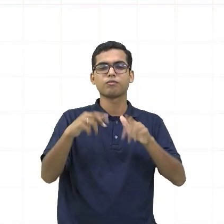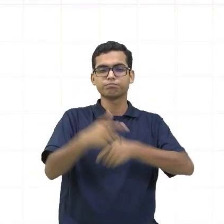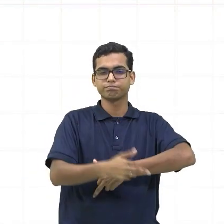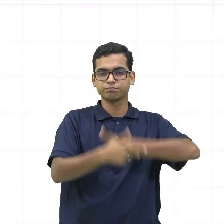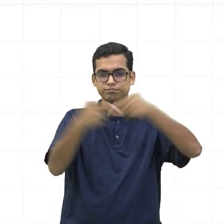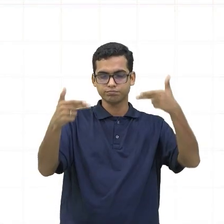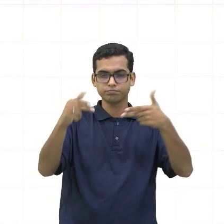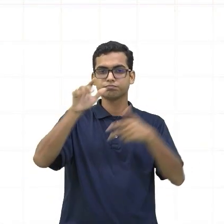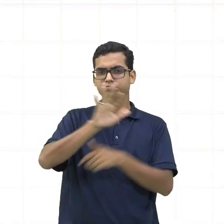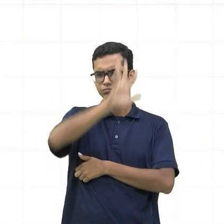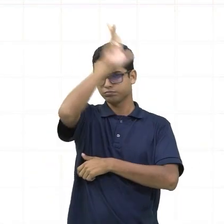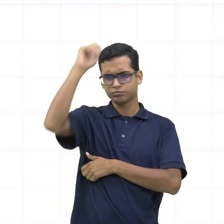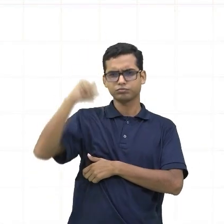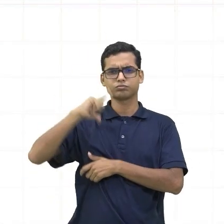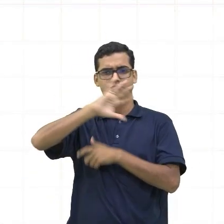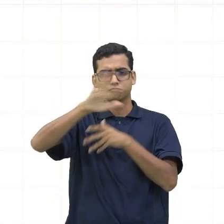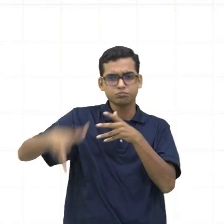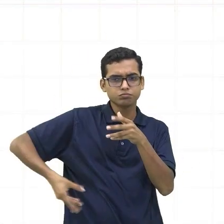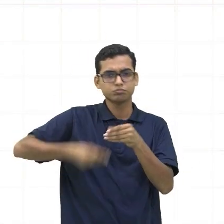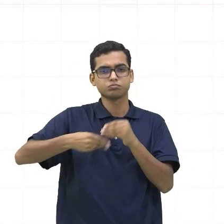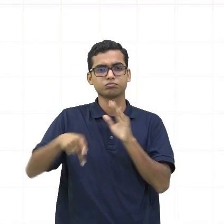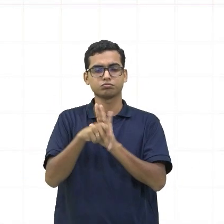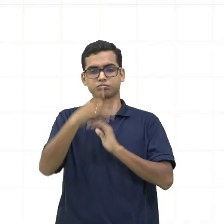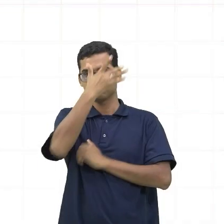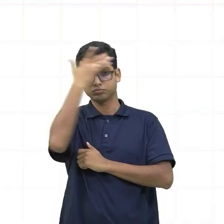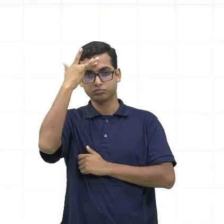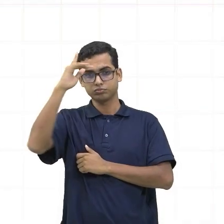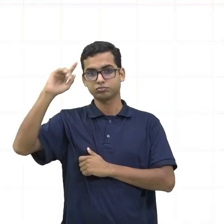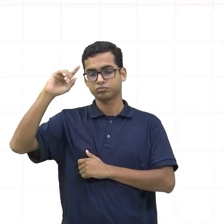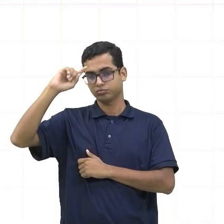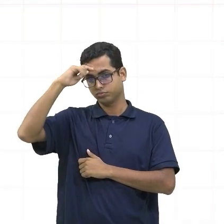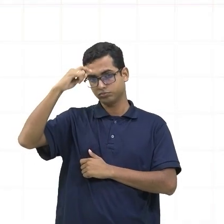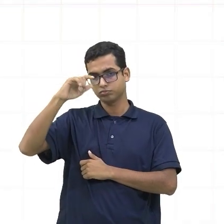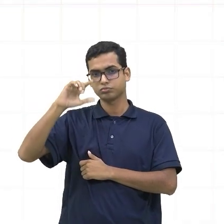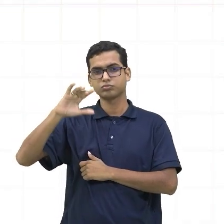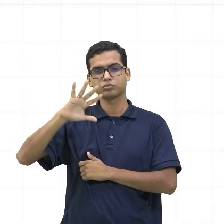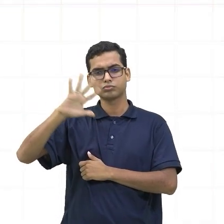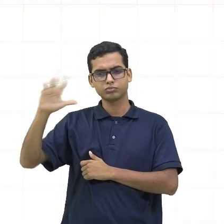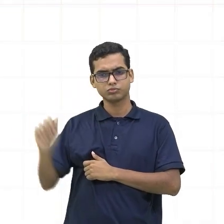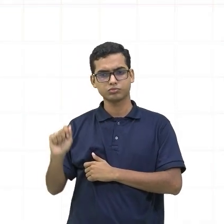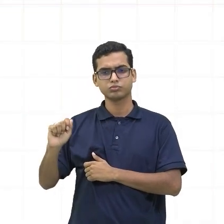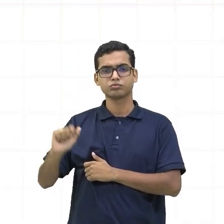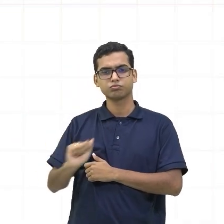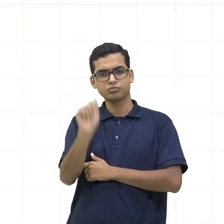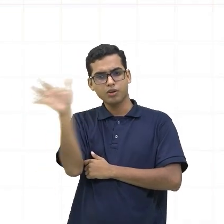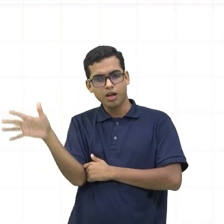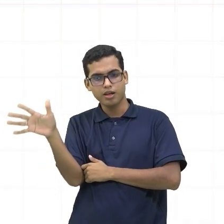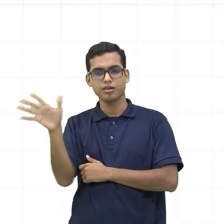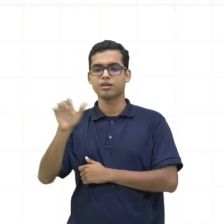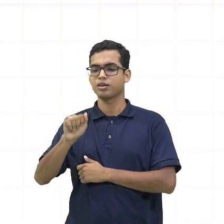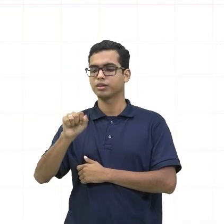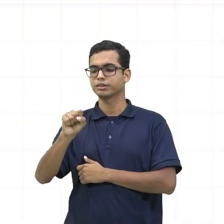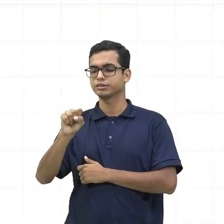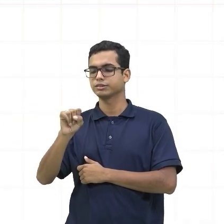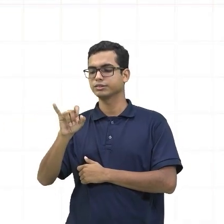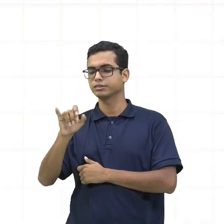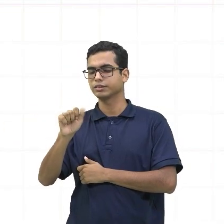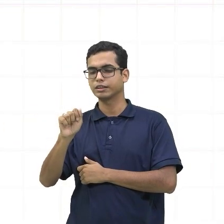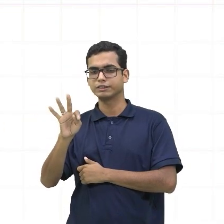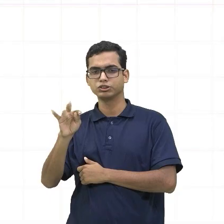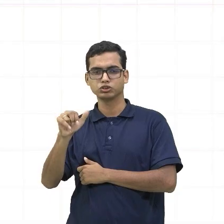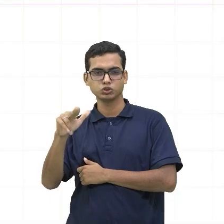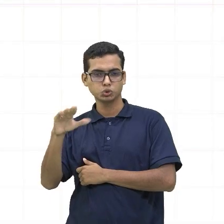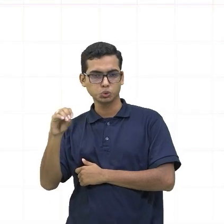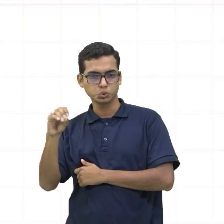ela também tem a contribuição dos asiáticos, que é outra nacionalidade muito presente na